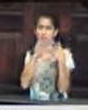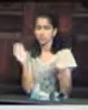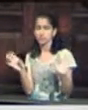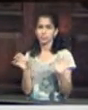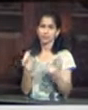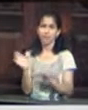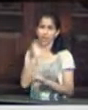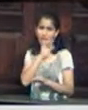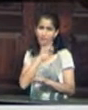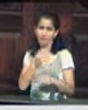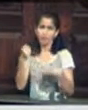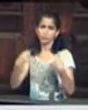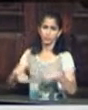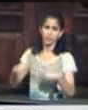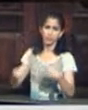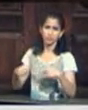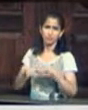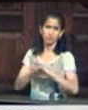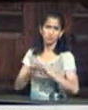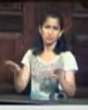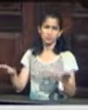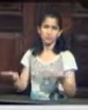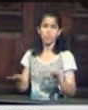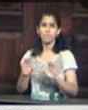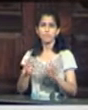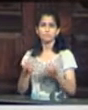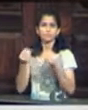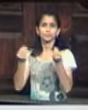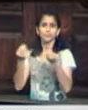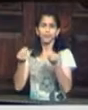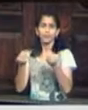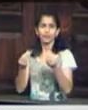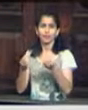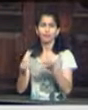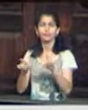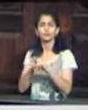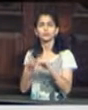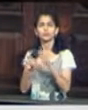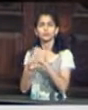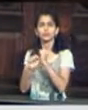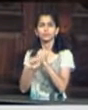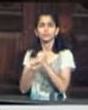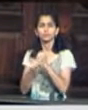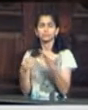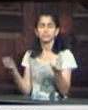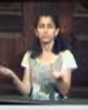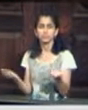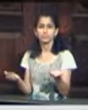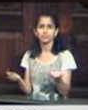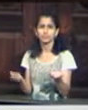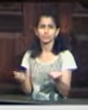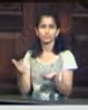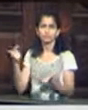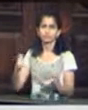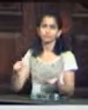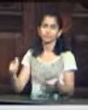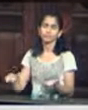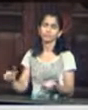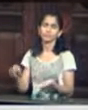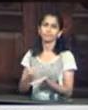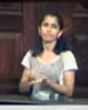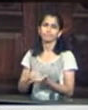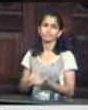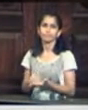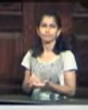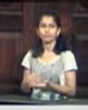urgência, da necessidade, mas não fundamenta sequer os cálculos que, porventura, tenha feito, se é que os fez.